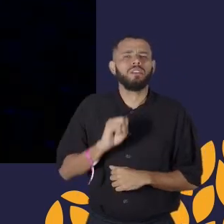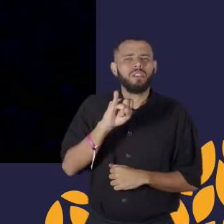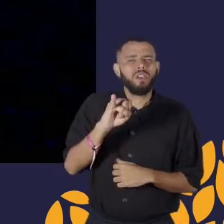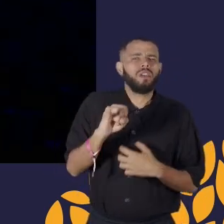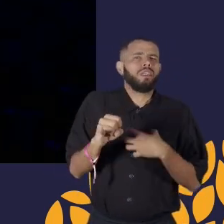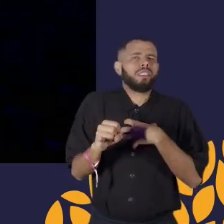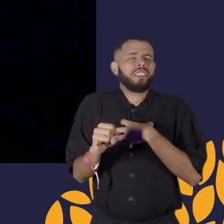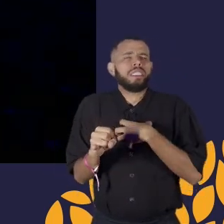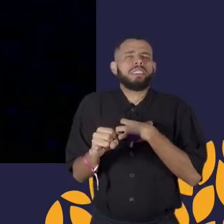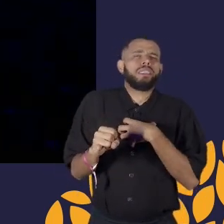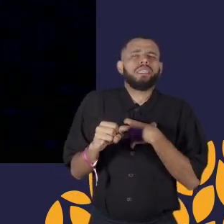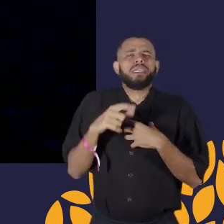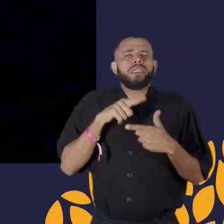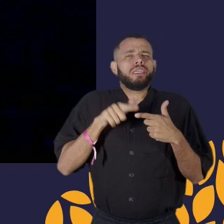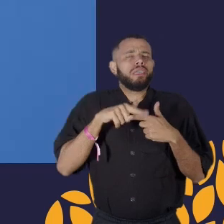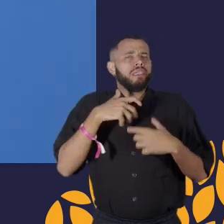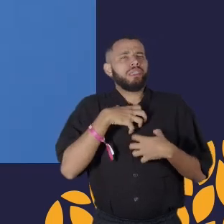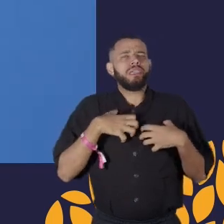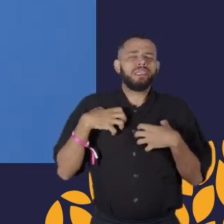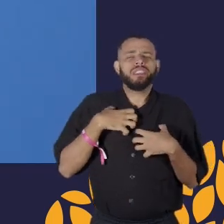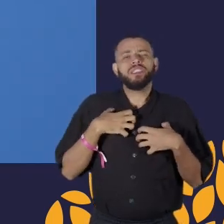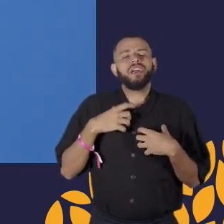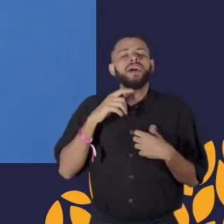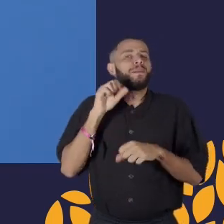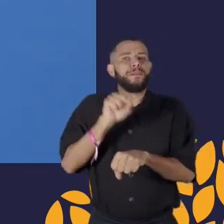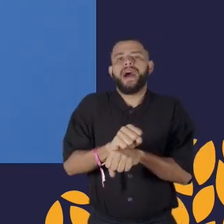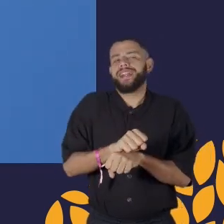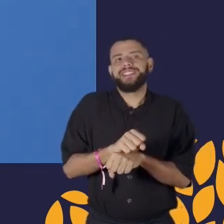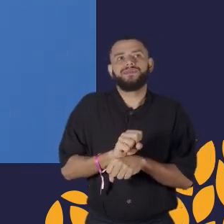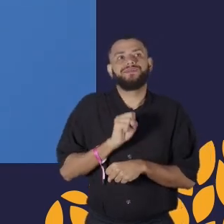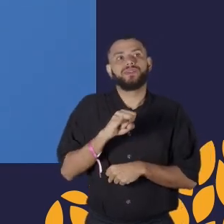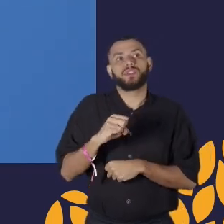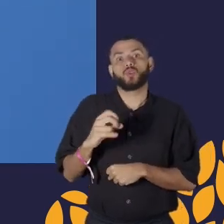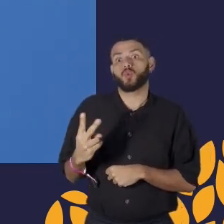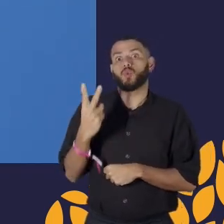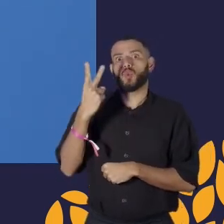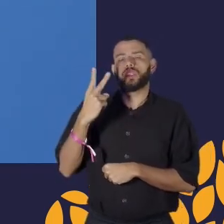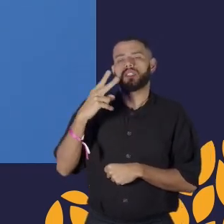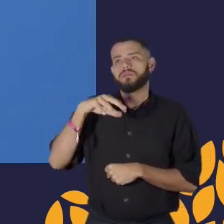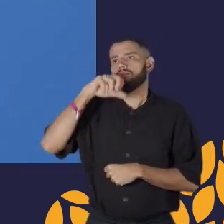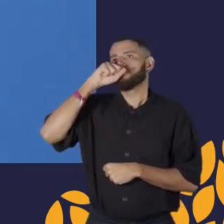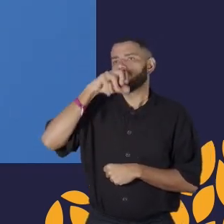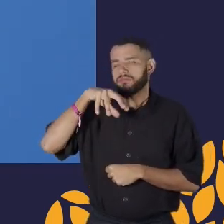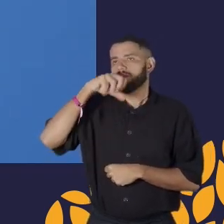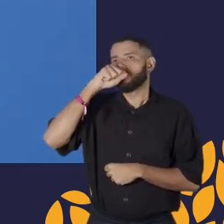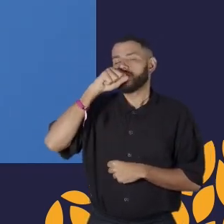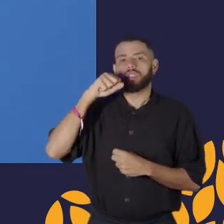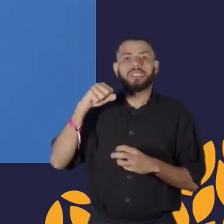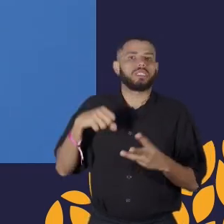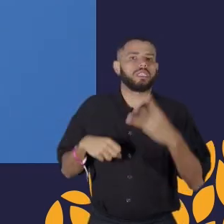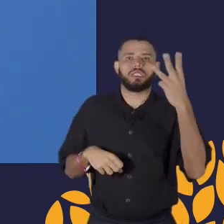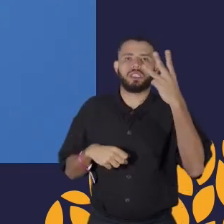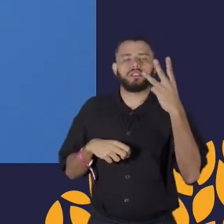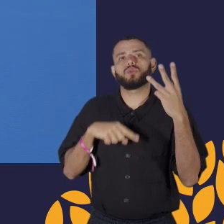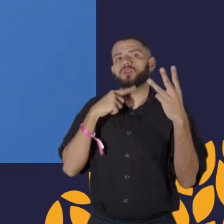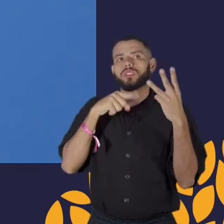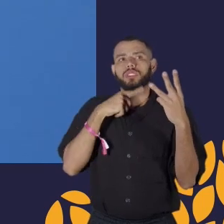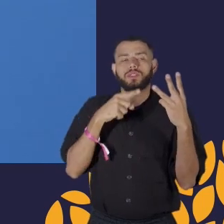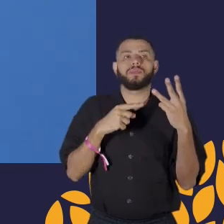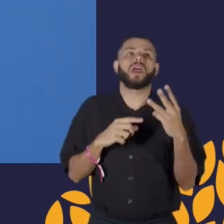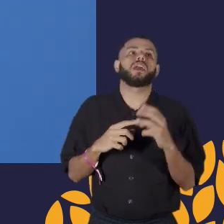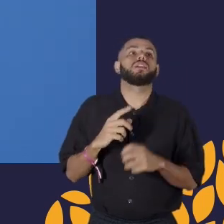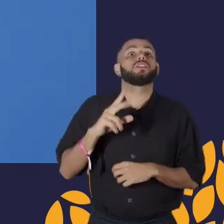qualquer uma delas, ele parava de fazer naquele momento. Opa, foi 2, a terceira eu não consegui. No dia 2, ele vai fazer até a